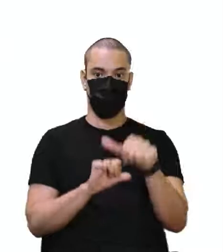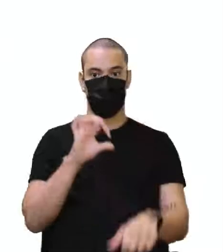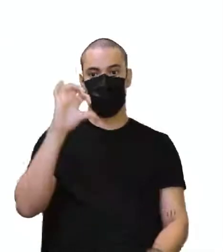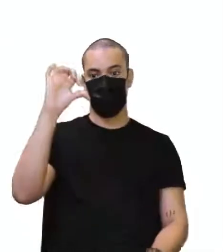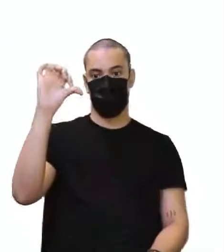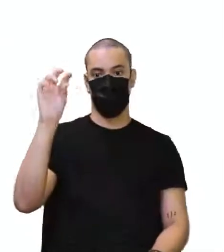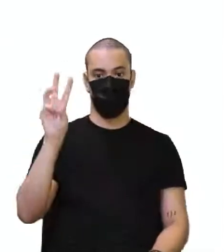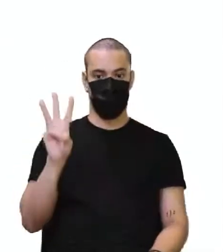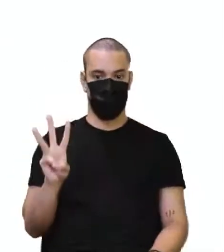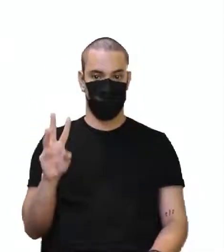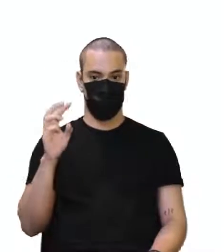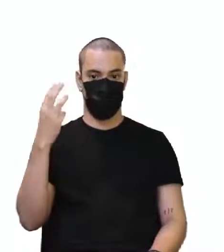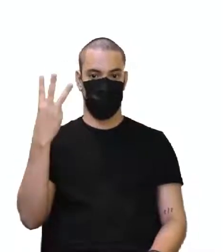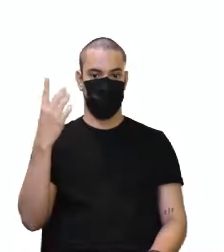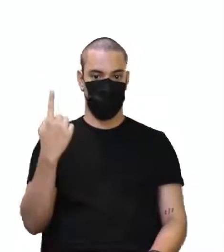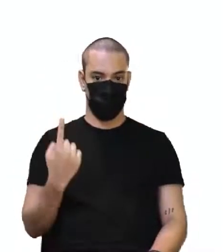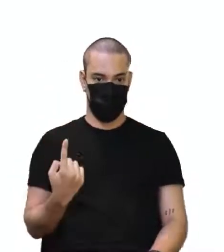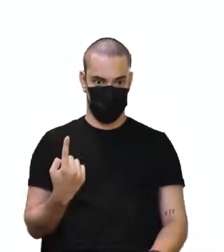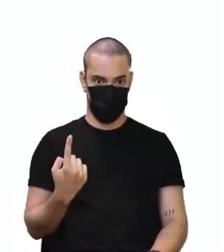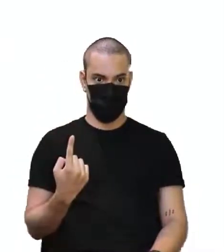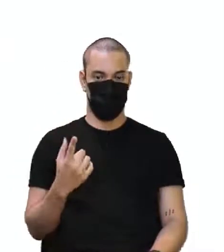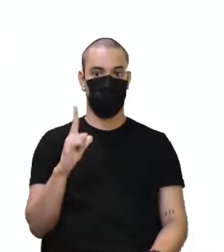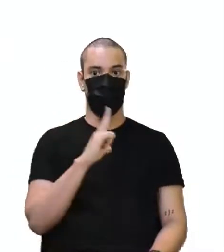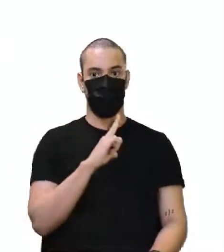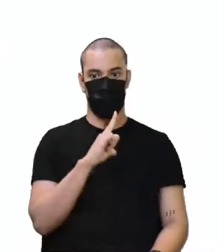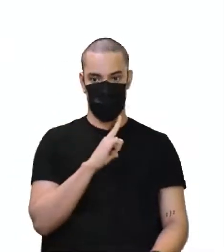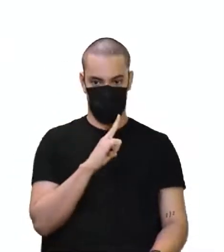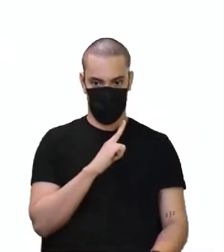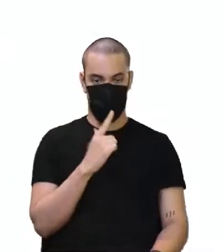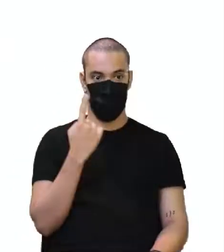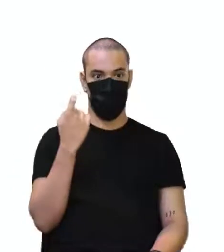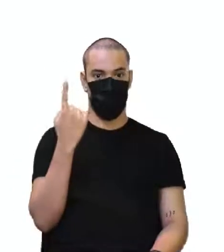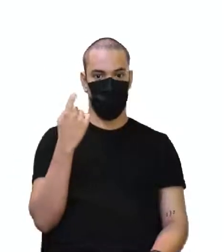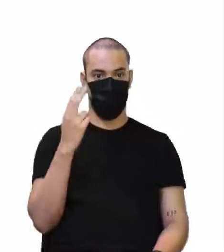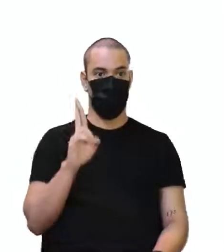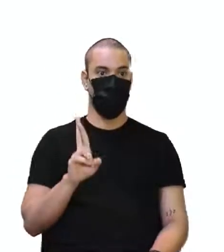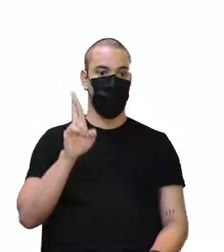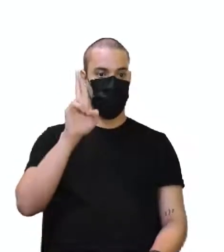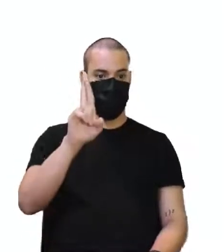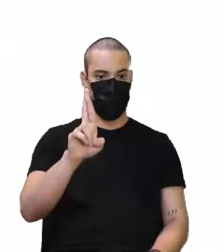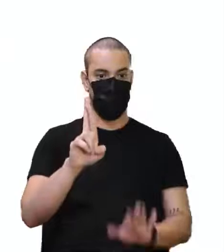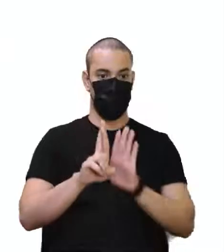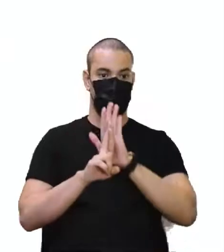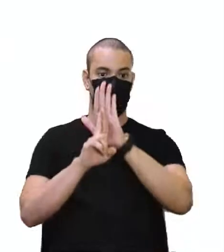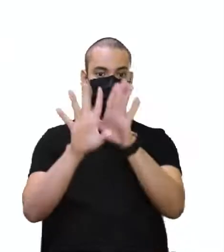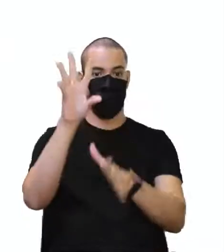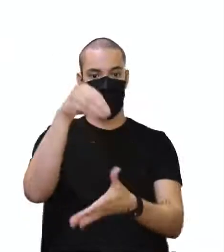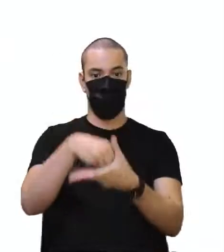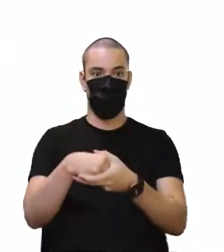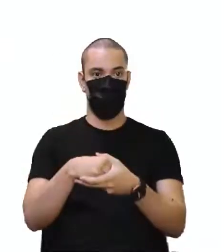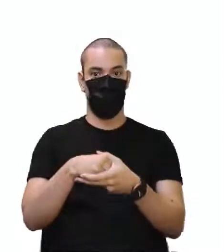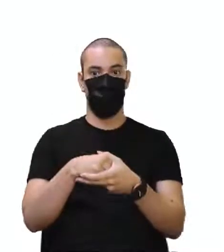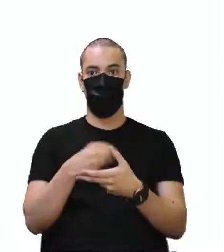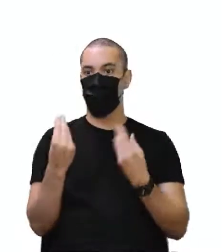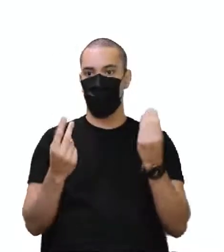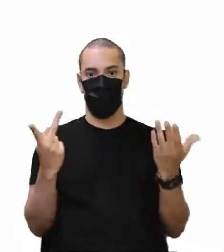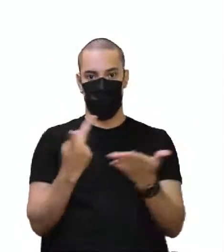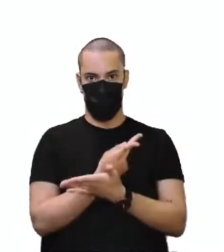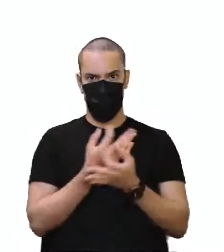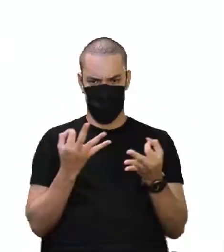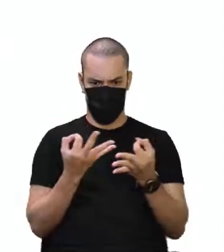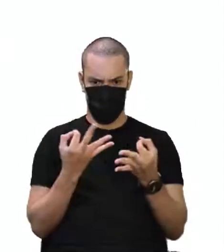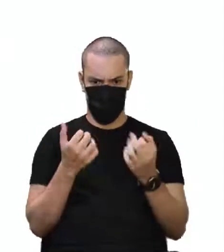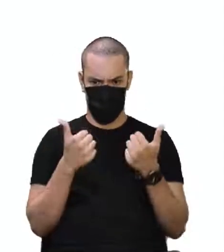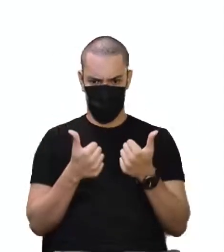para 3, 3, 1. Ou seja, eu tenho um único representante aí com a característica recessiva. Perfeito,